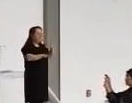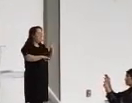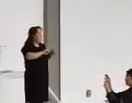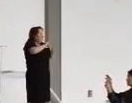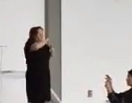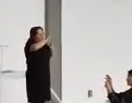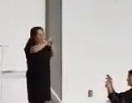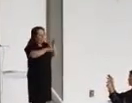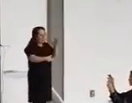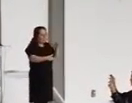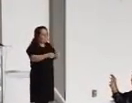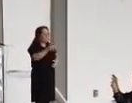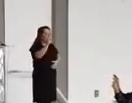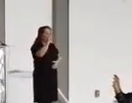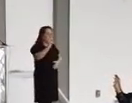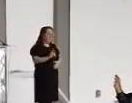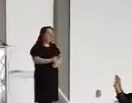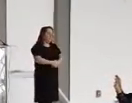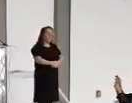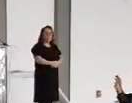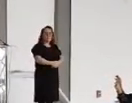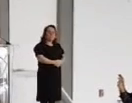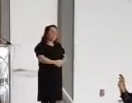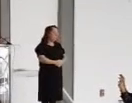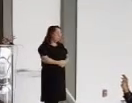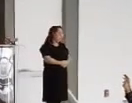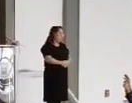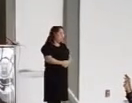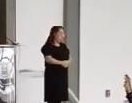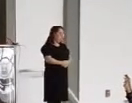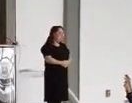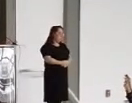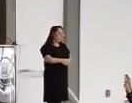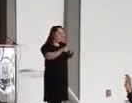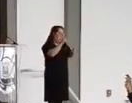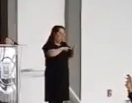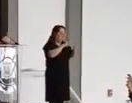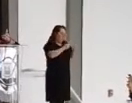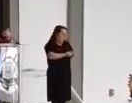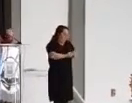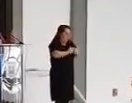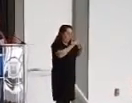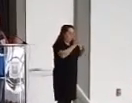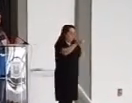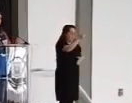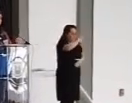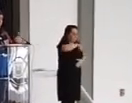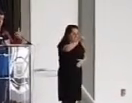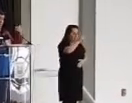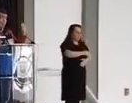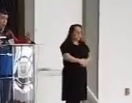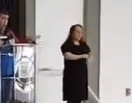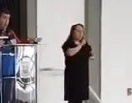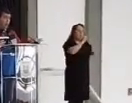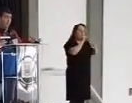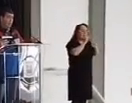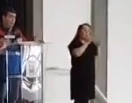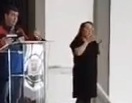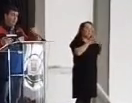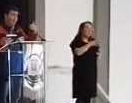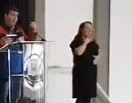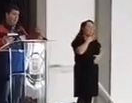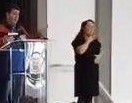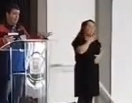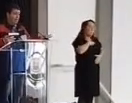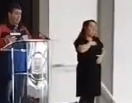a mensagem é a mesma. E assim, vou ler o poema agora para vocês, para encerrar, E quem quiser conhecer o meu trabalho,